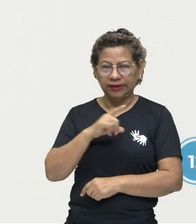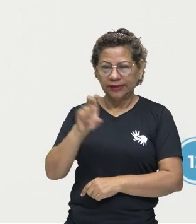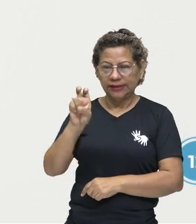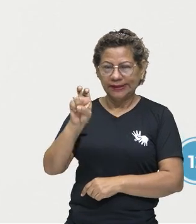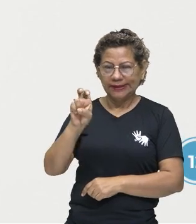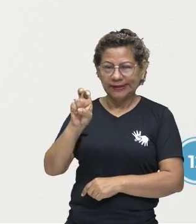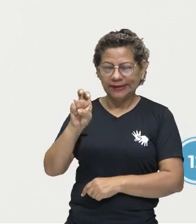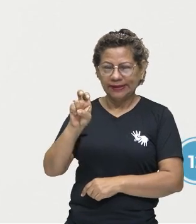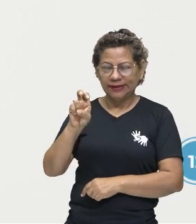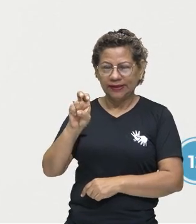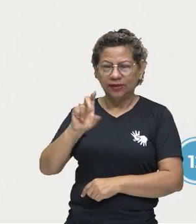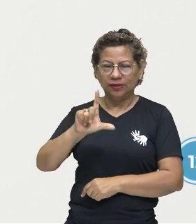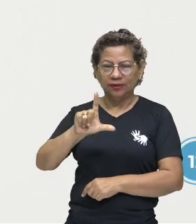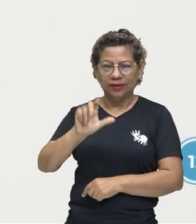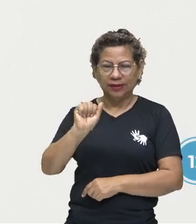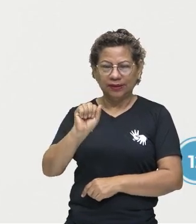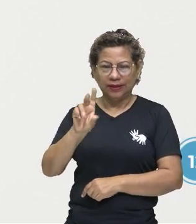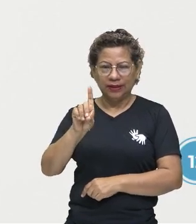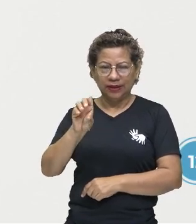lados. Então vocês têm